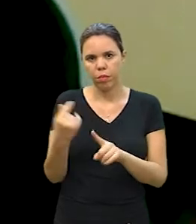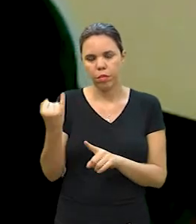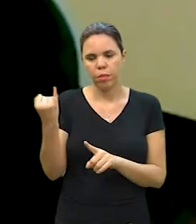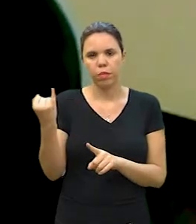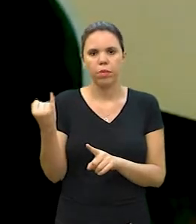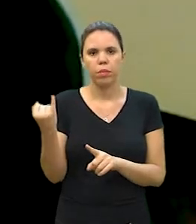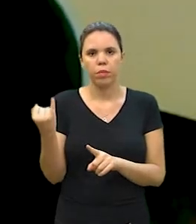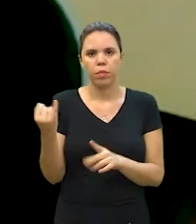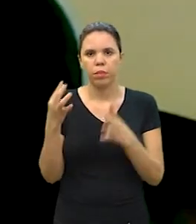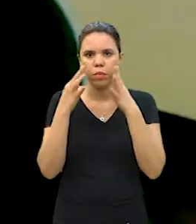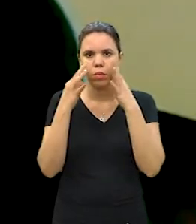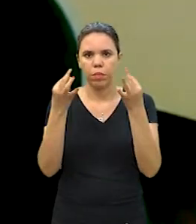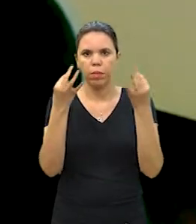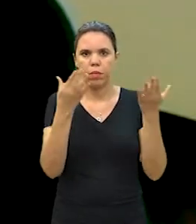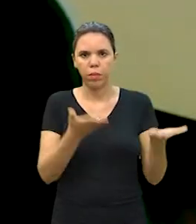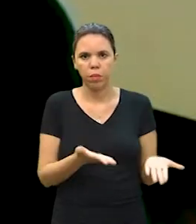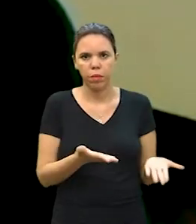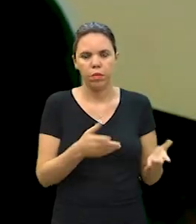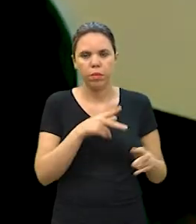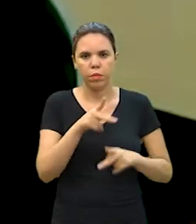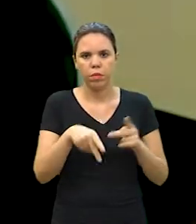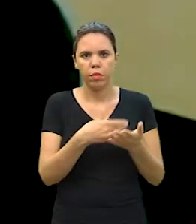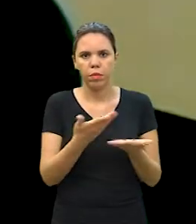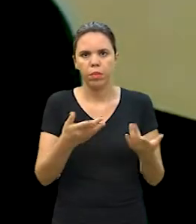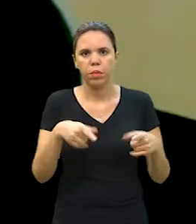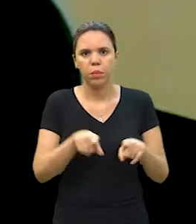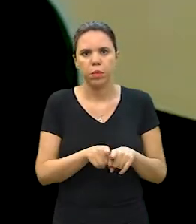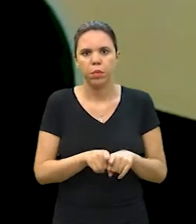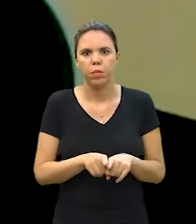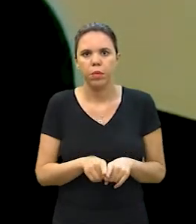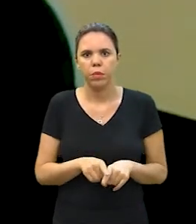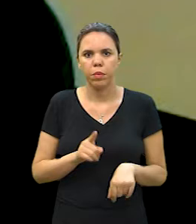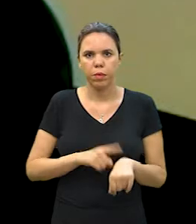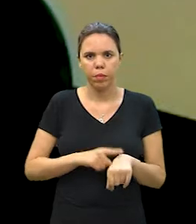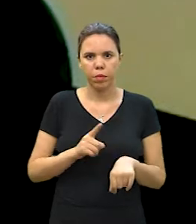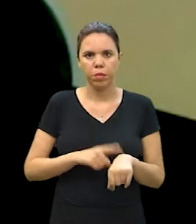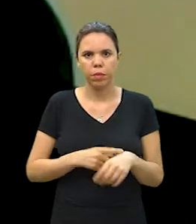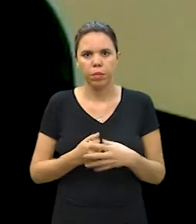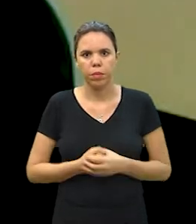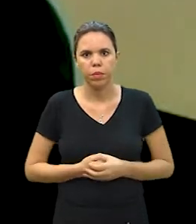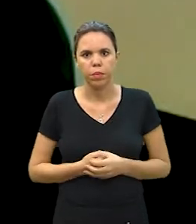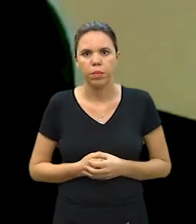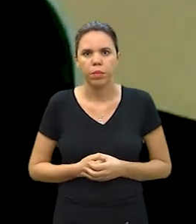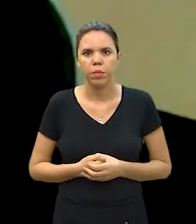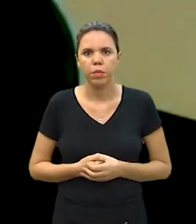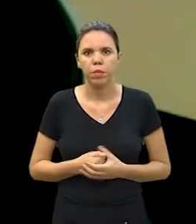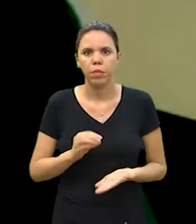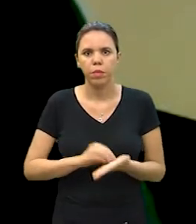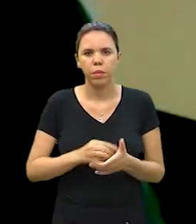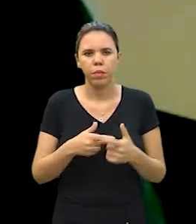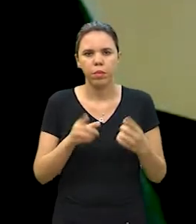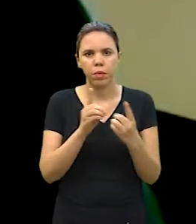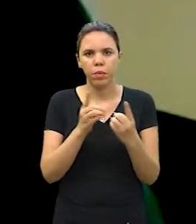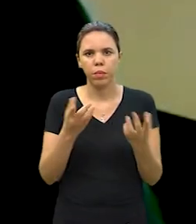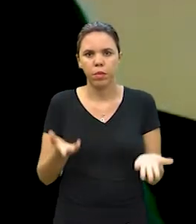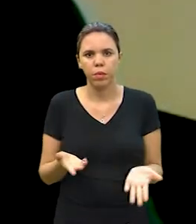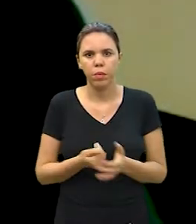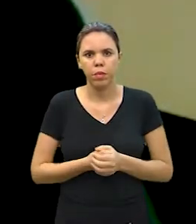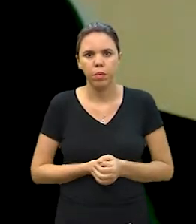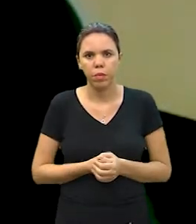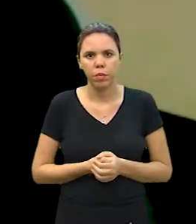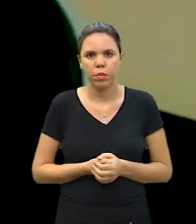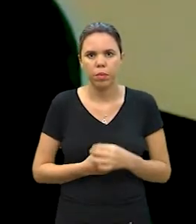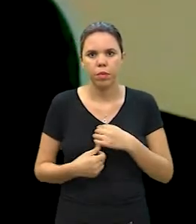é muito importante chamar atenção para esse público também nesse momento, né? Que tem muitas deficiências de